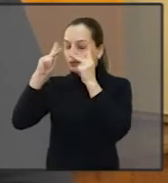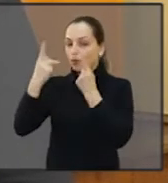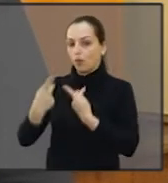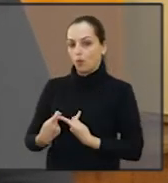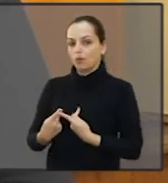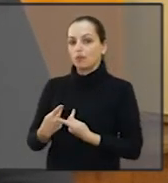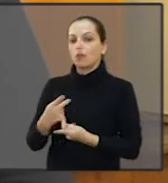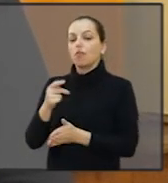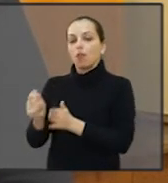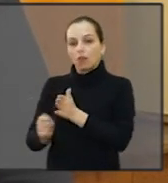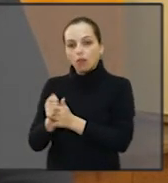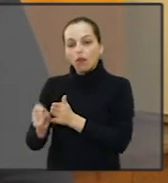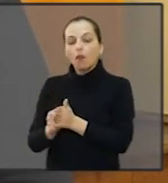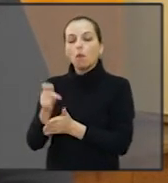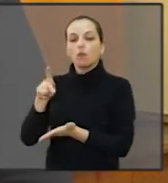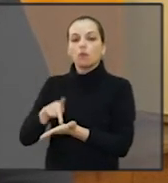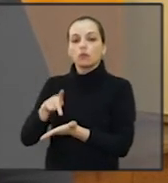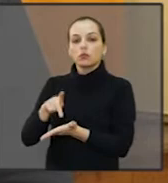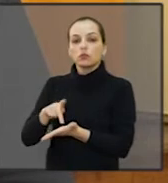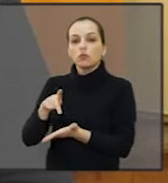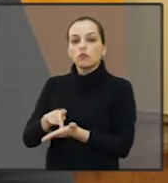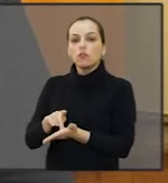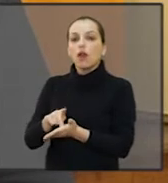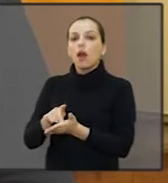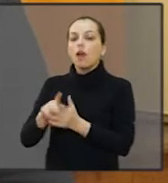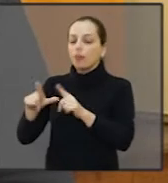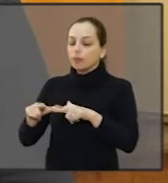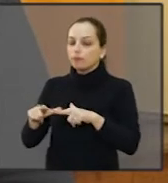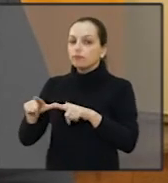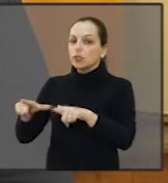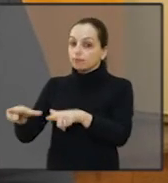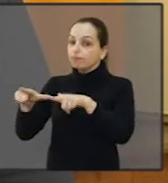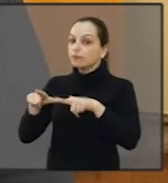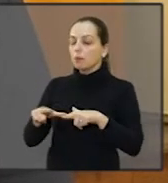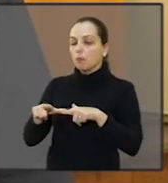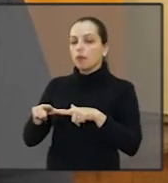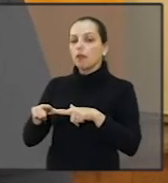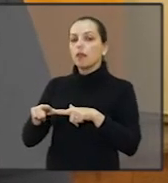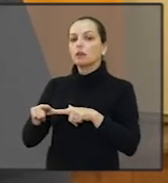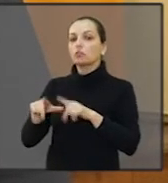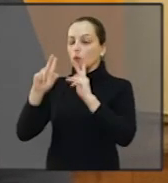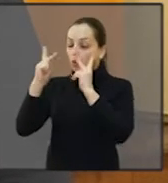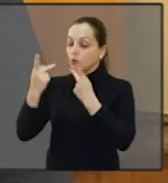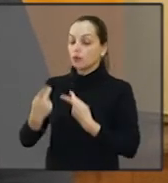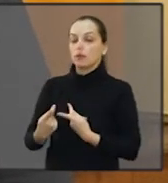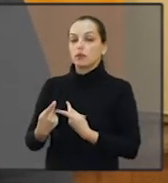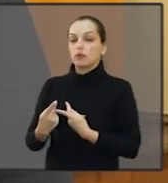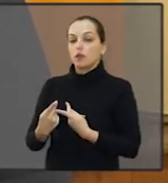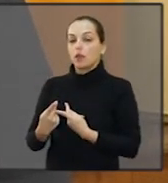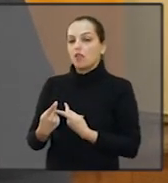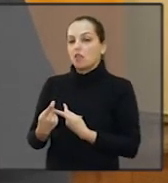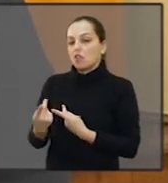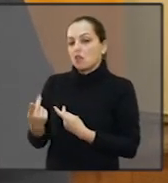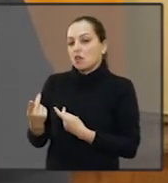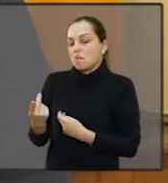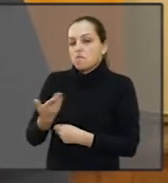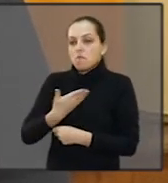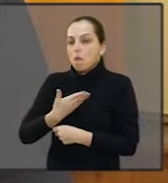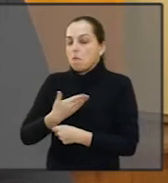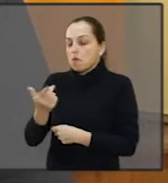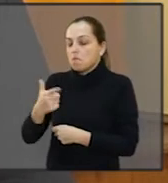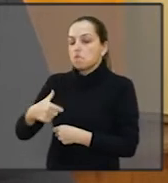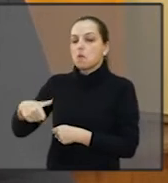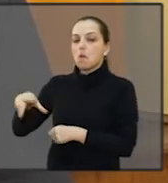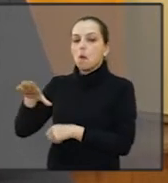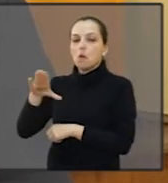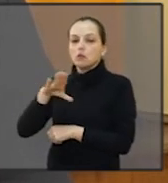né, que aqui em Araraquara realmente sou bastante homenageada. Eu vejo meninas que estão em algumas cidades que elas